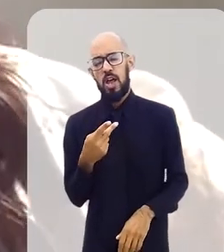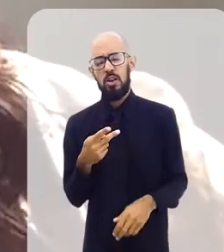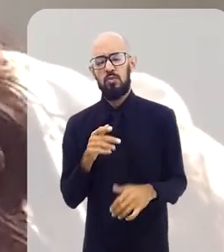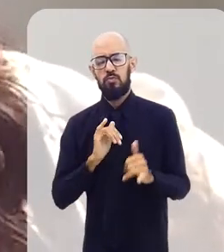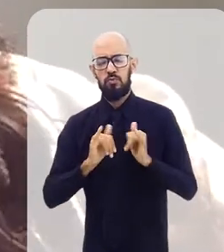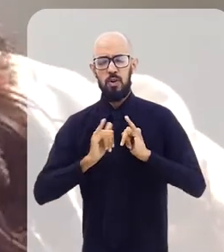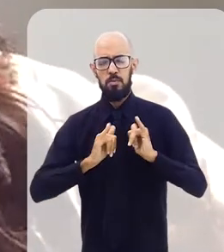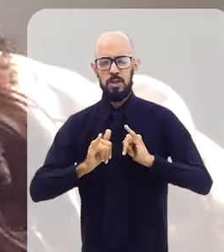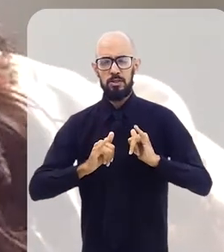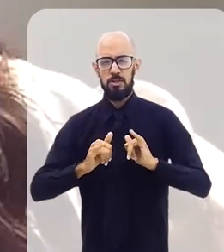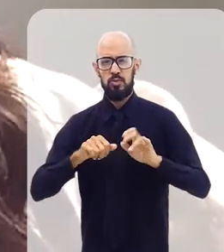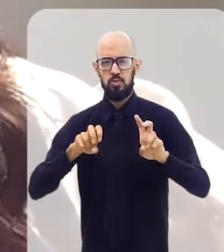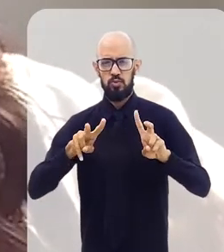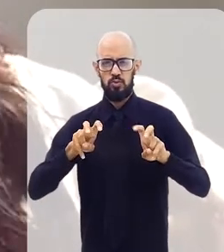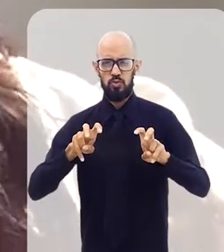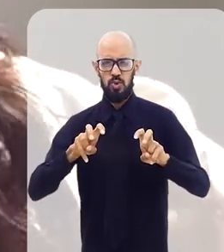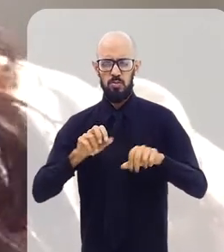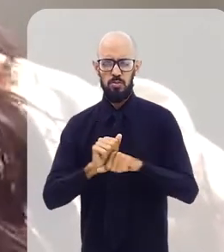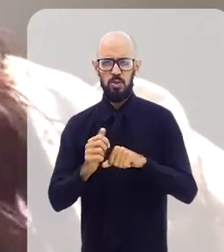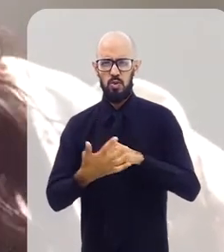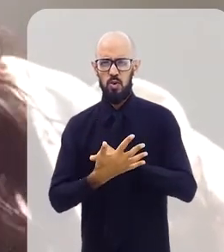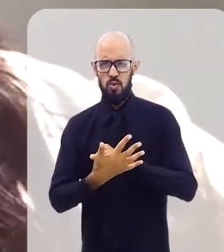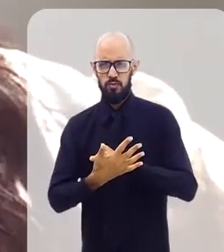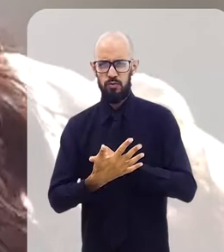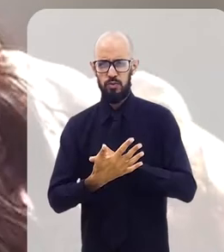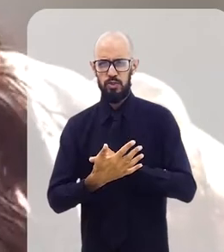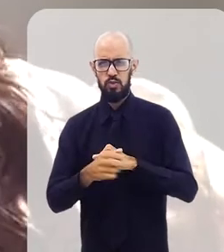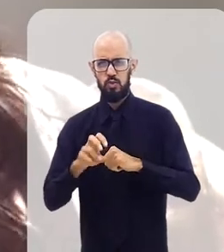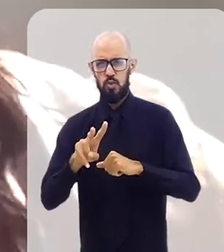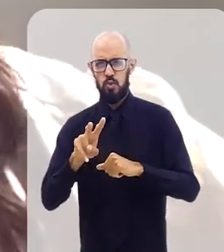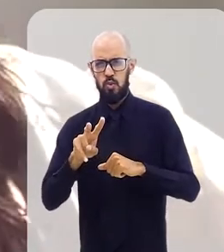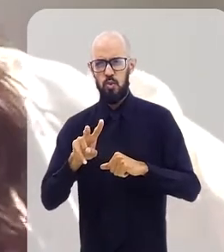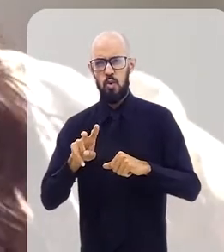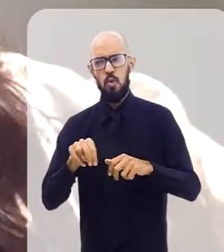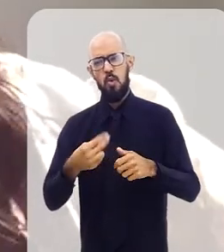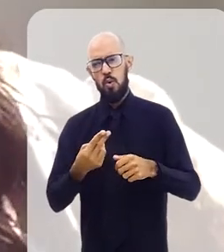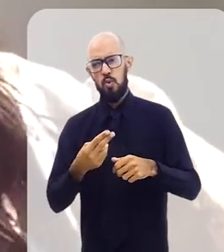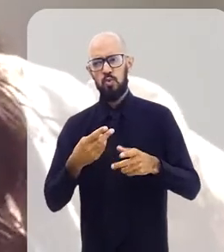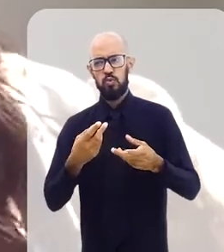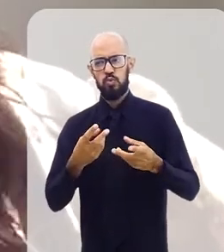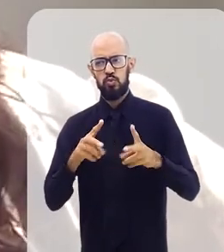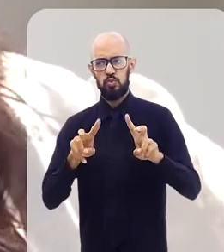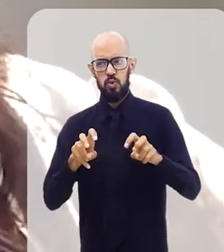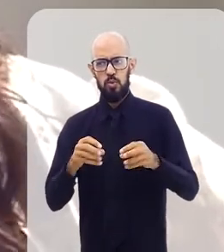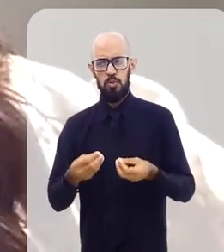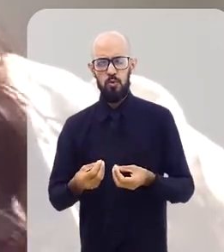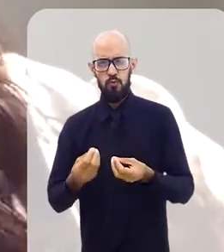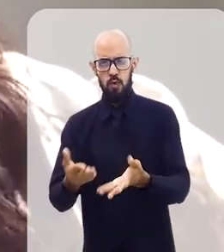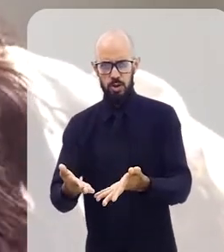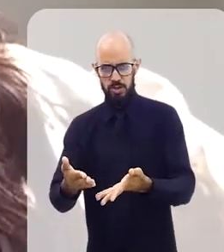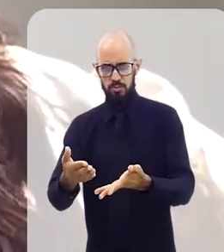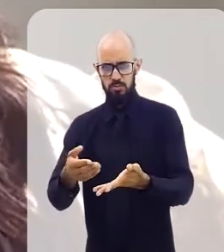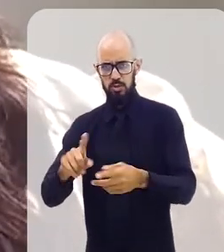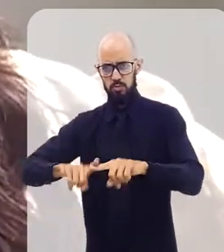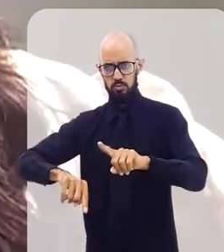alguma informação mais relevante em relação à cadeia de fornecimento, né? Então a gente